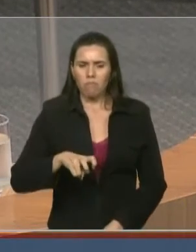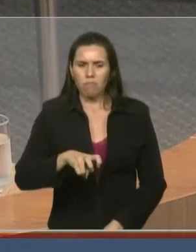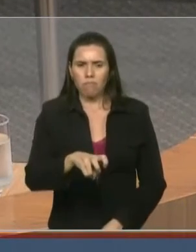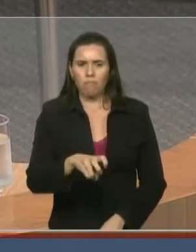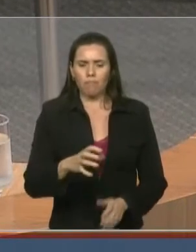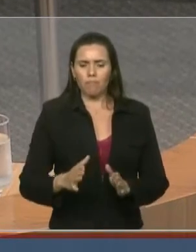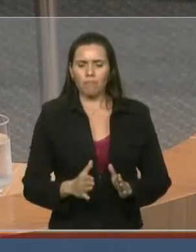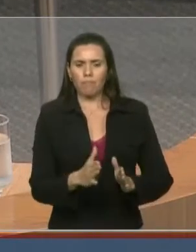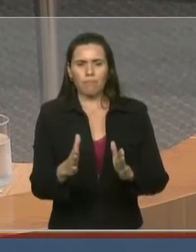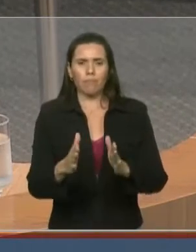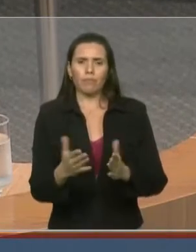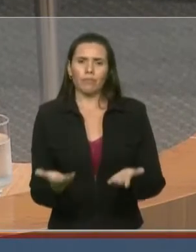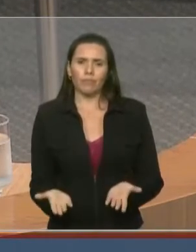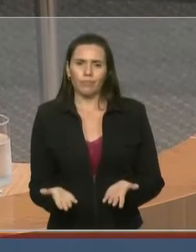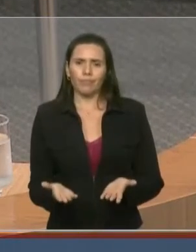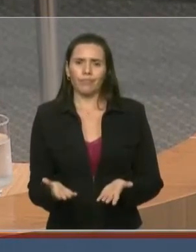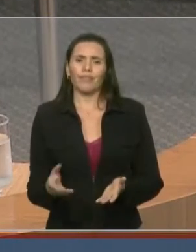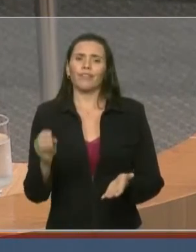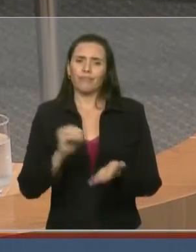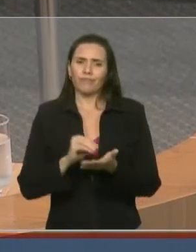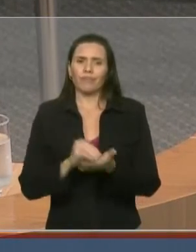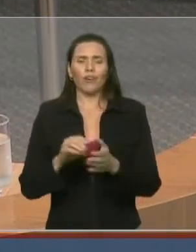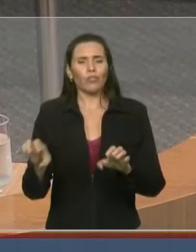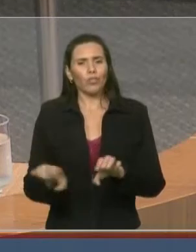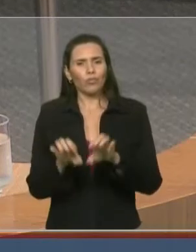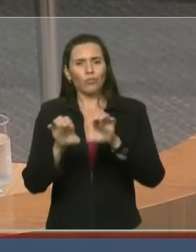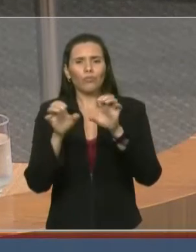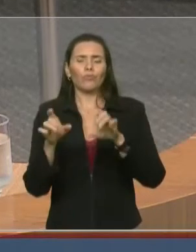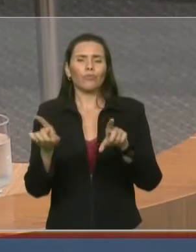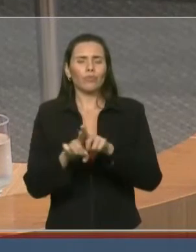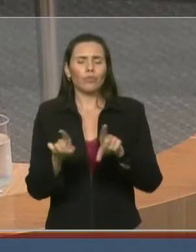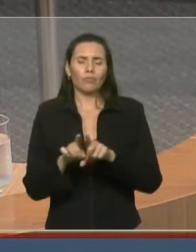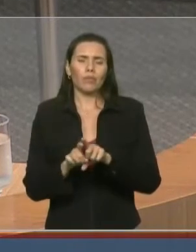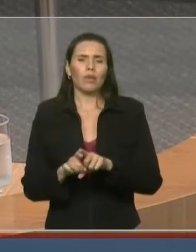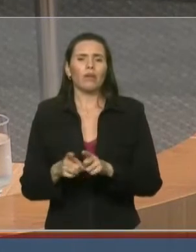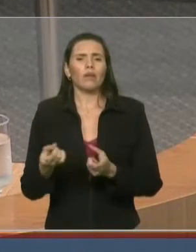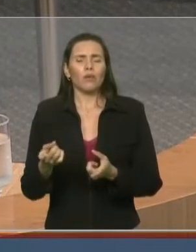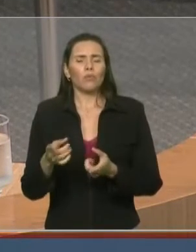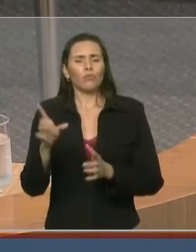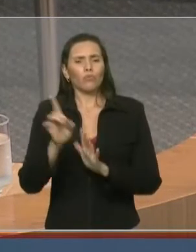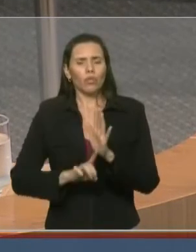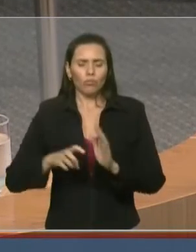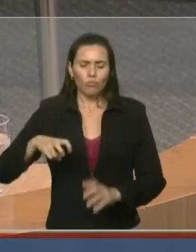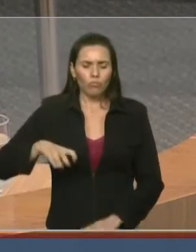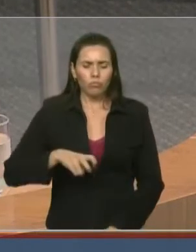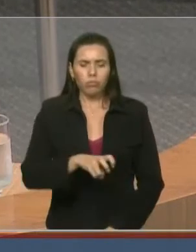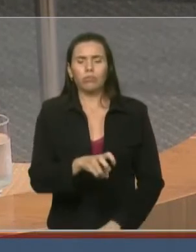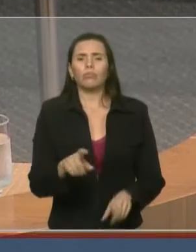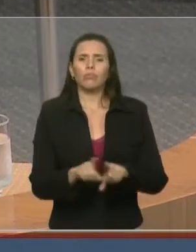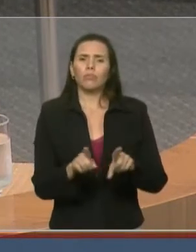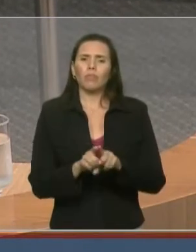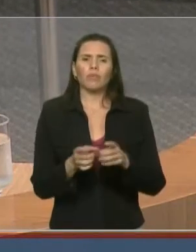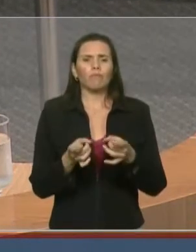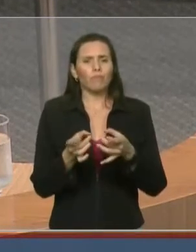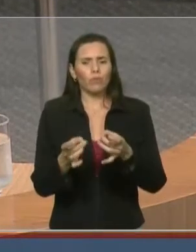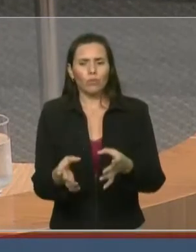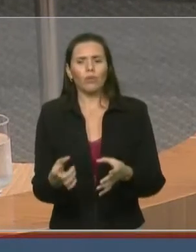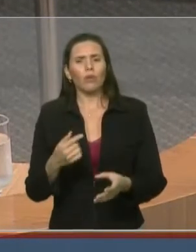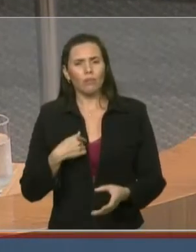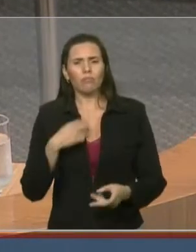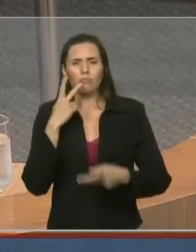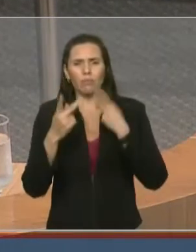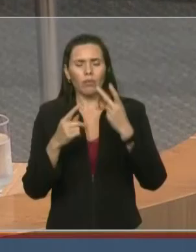Maranhão. Então, a questão da infraestrutura é garantia de mobilidade de pessoas, mobilidade de negócios. Cito esses 3